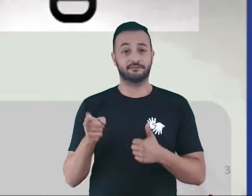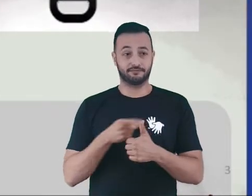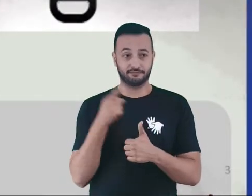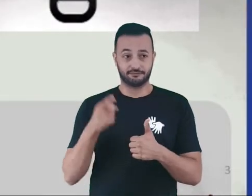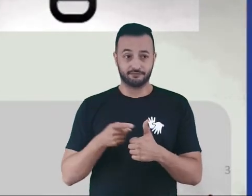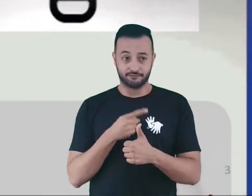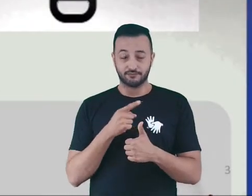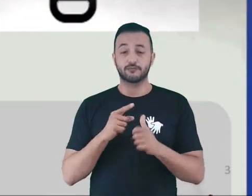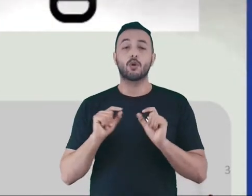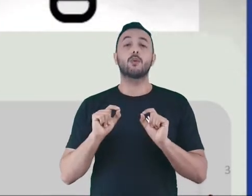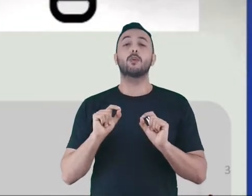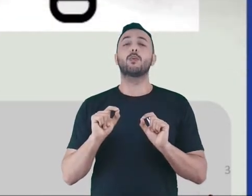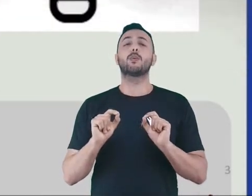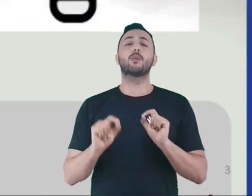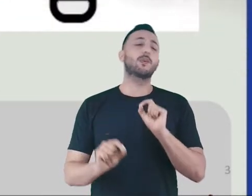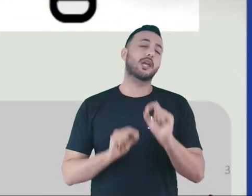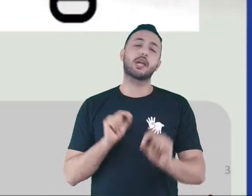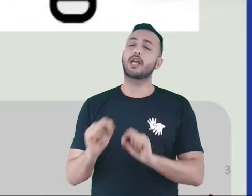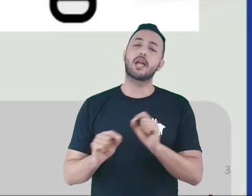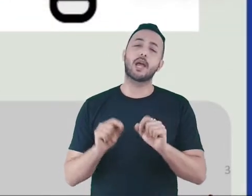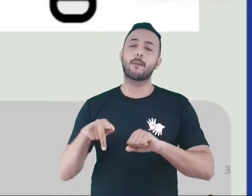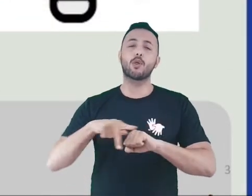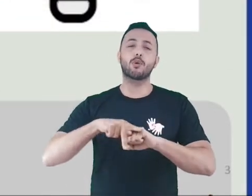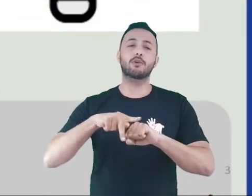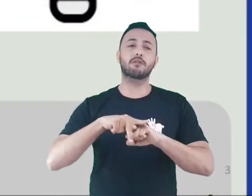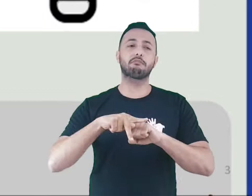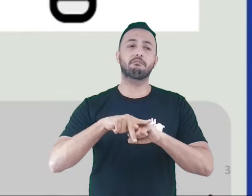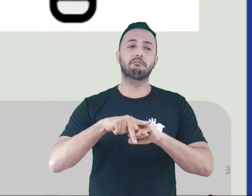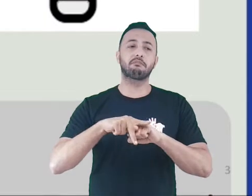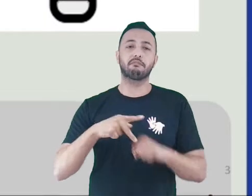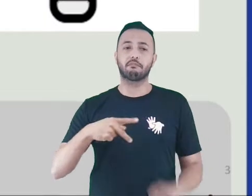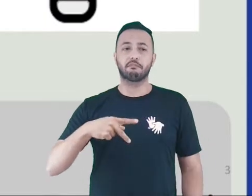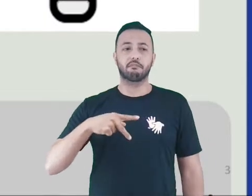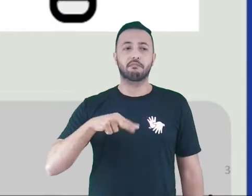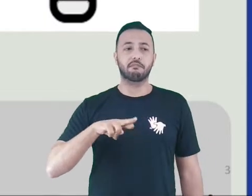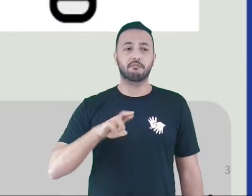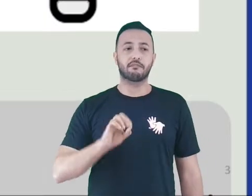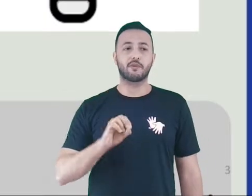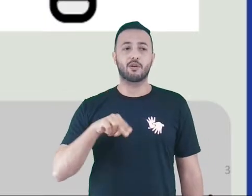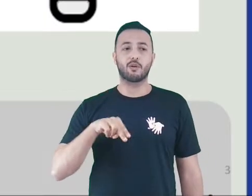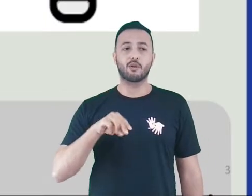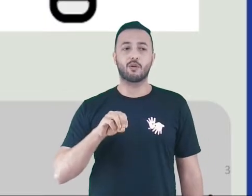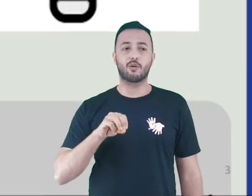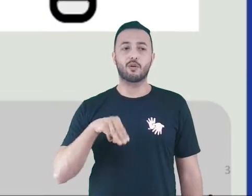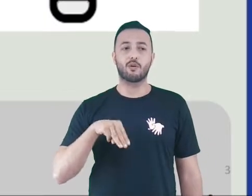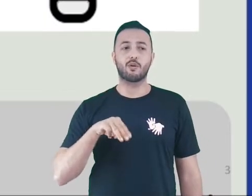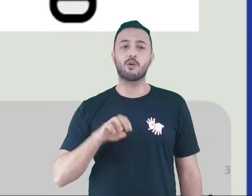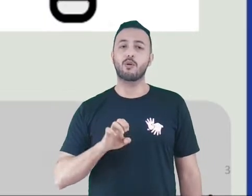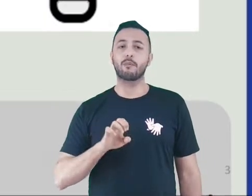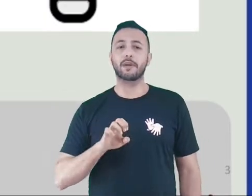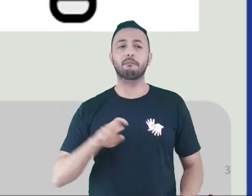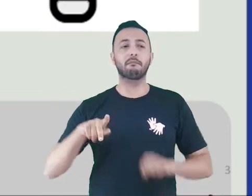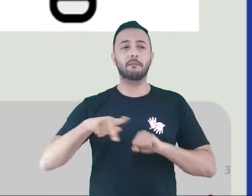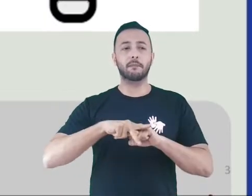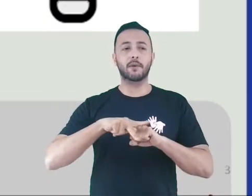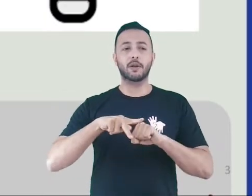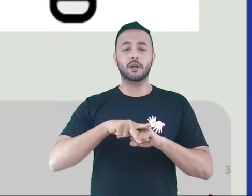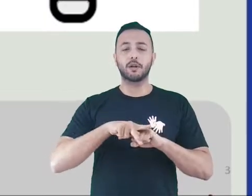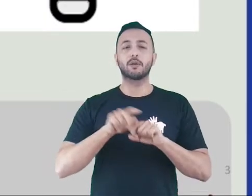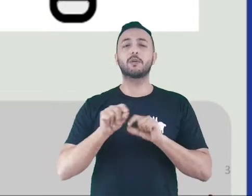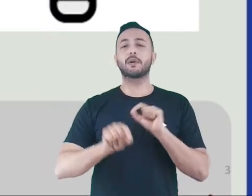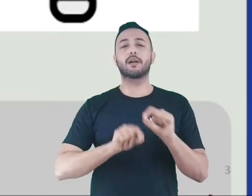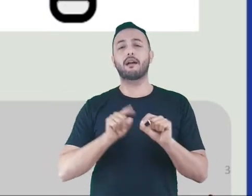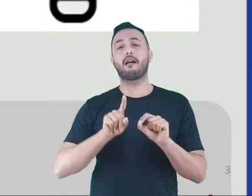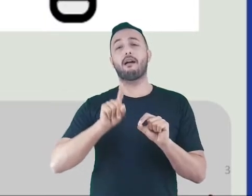Primeiramente, o que é um pronome? Certo, gente? Pronome é a classe de palavras